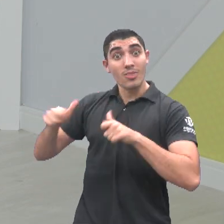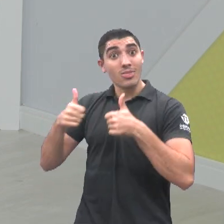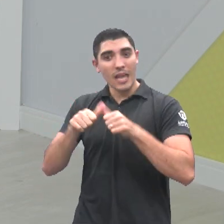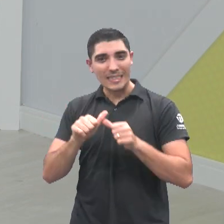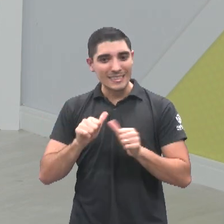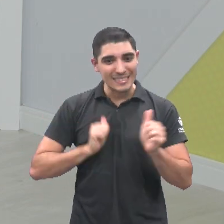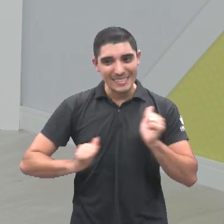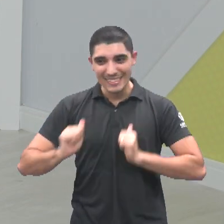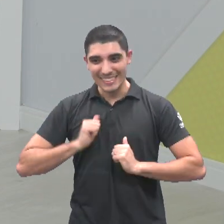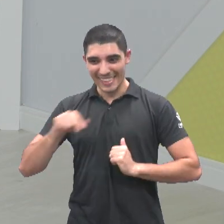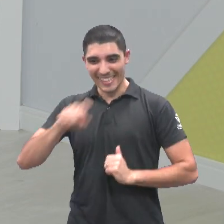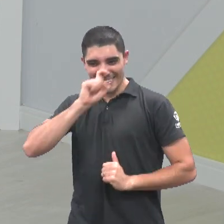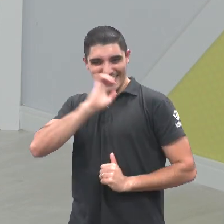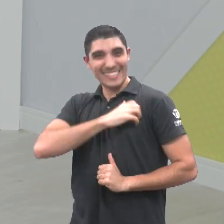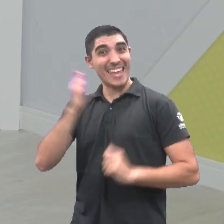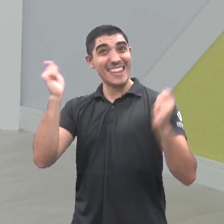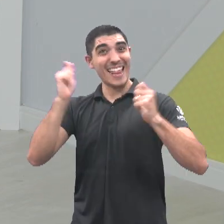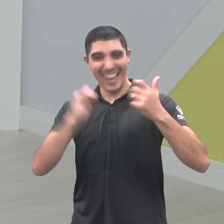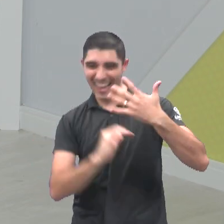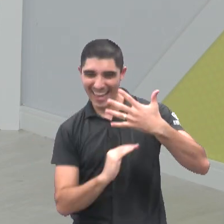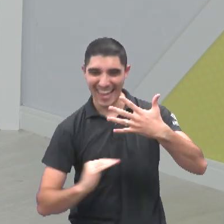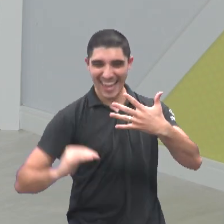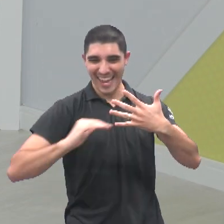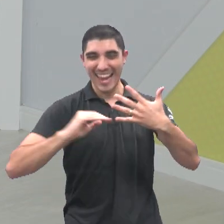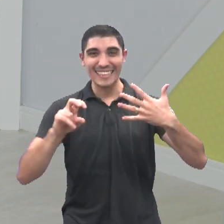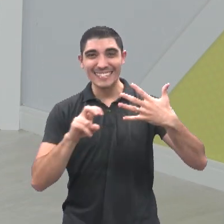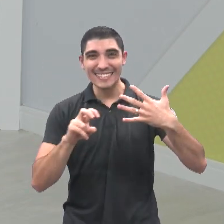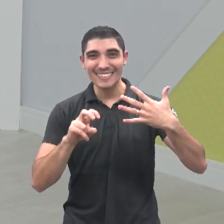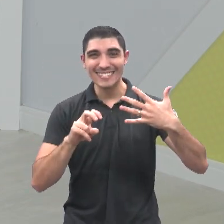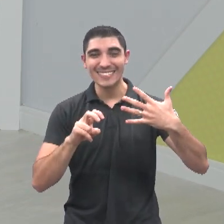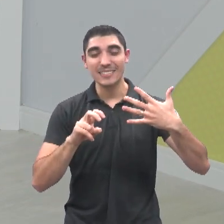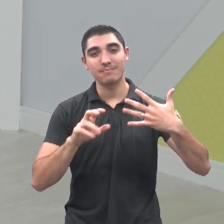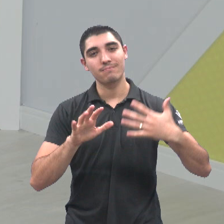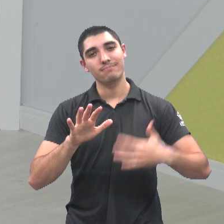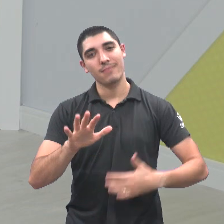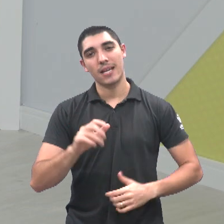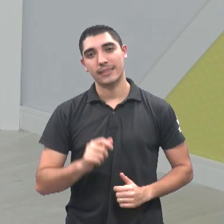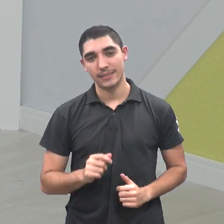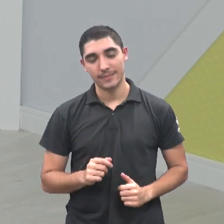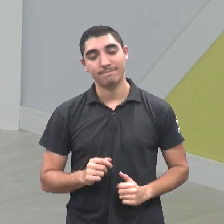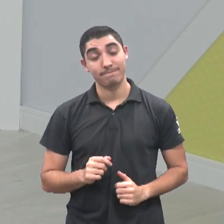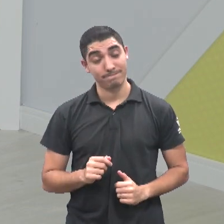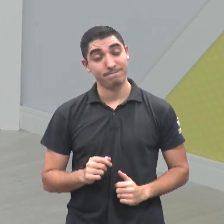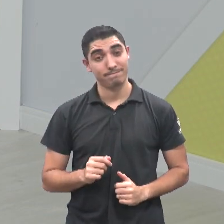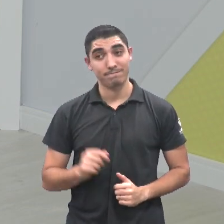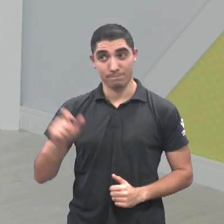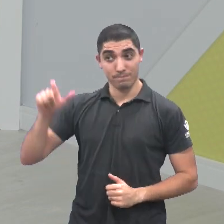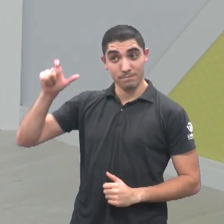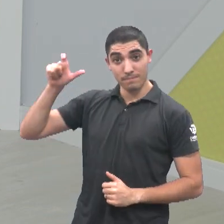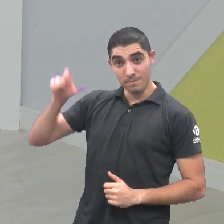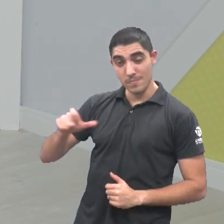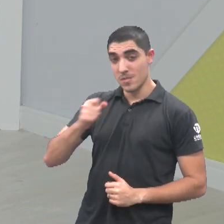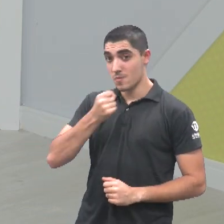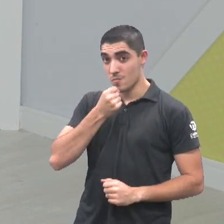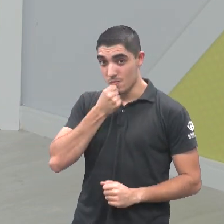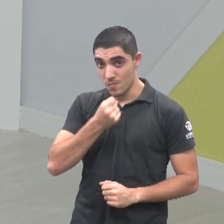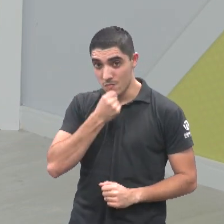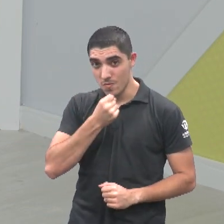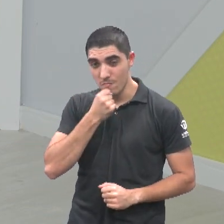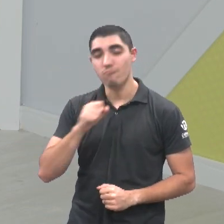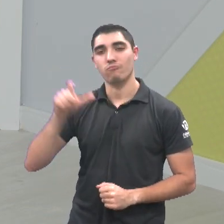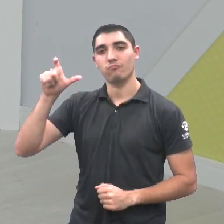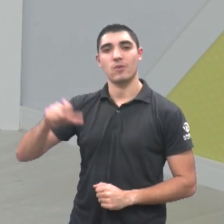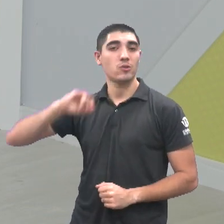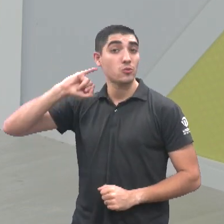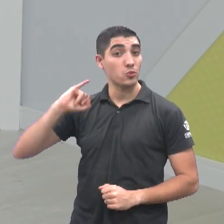José até mesmo na quinta colocação. Poderia, mas quem vai contar a história do jogo para você é o nosso repórter